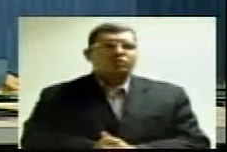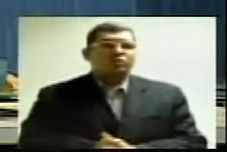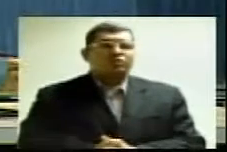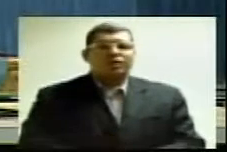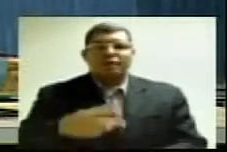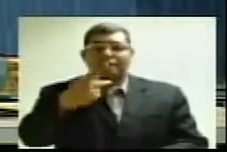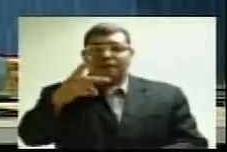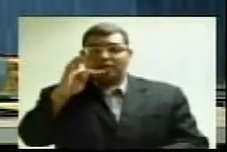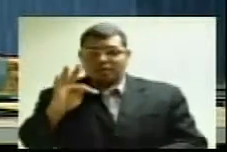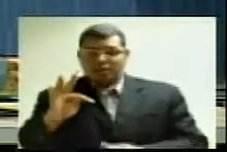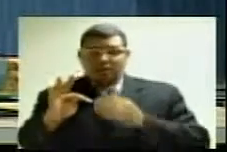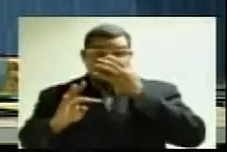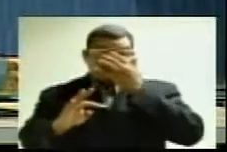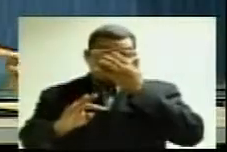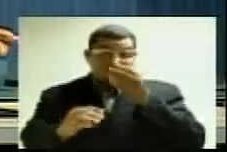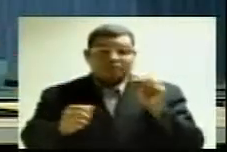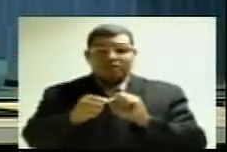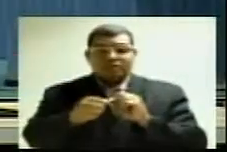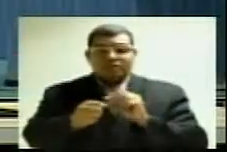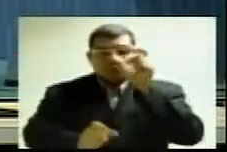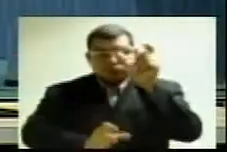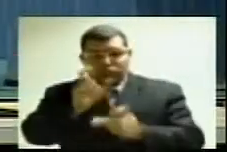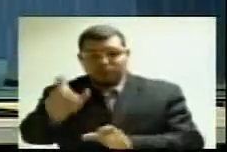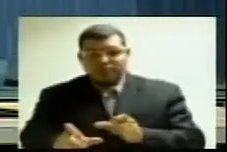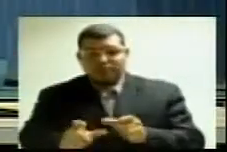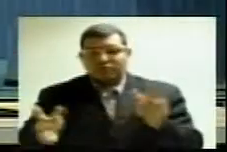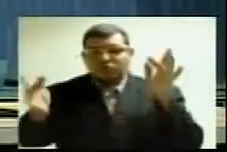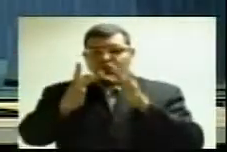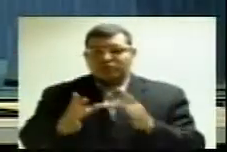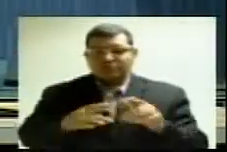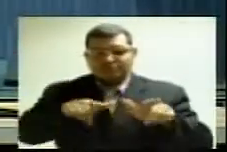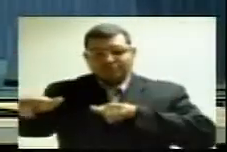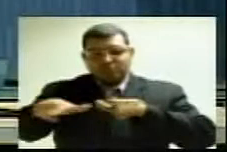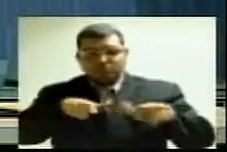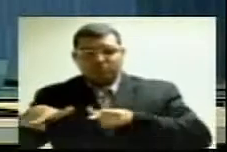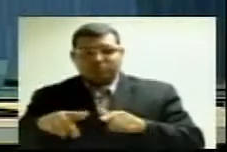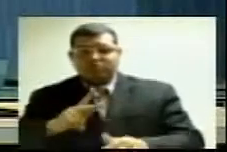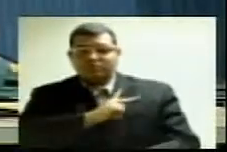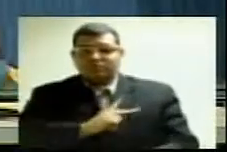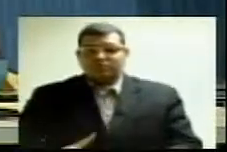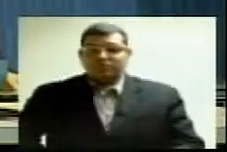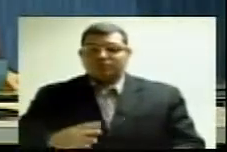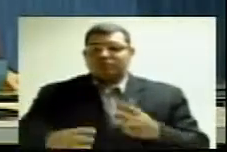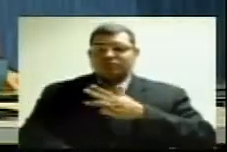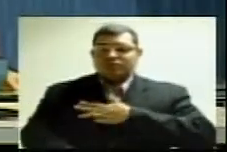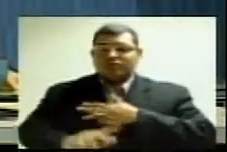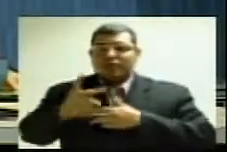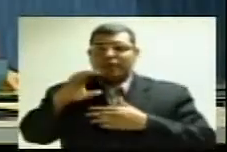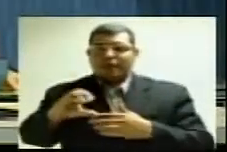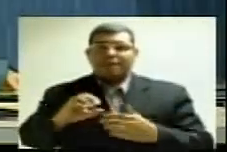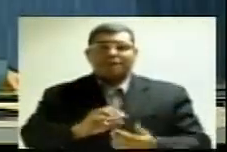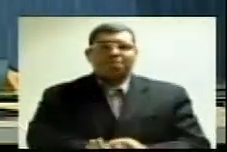O PT, que fez oposição às medidas de austeridade do ex-presidente Fernando Henrique Cardoso,